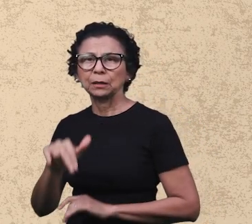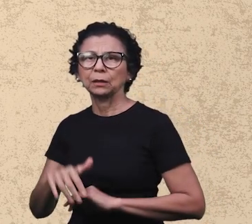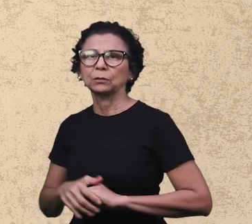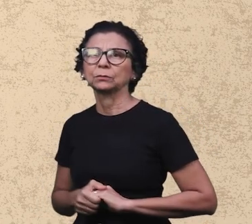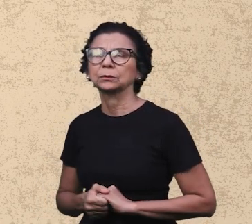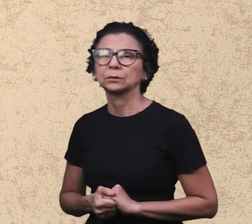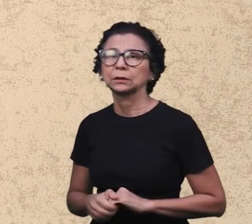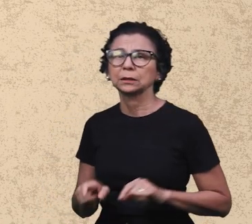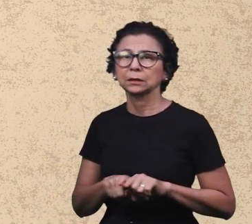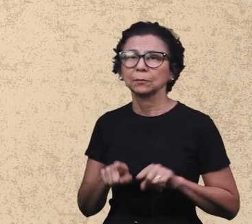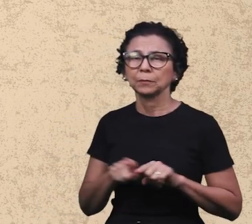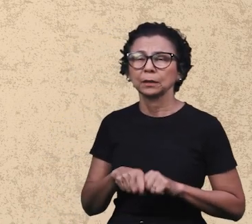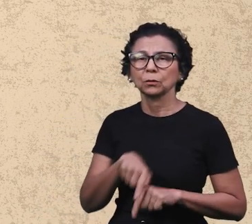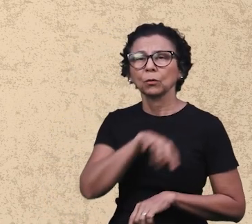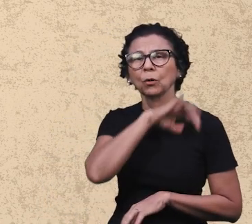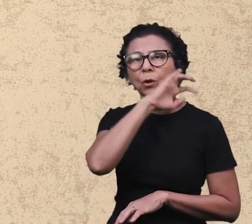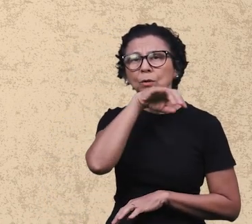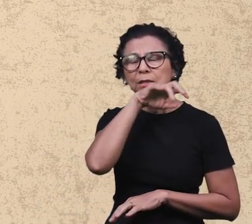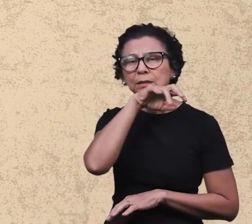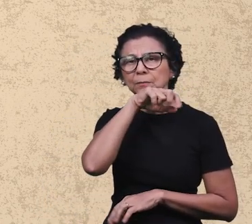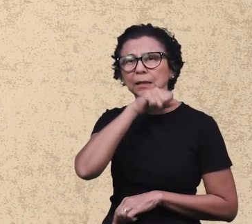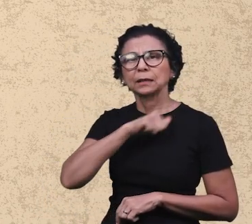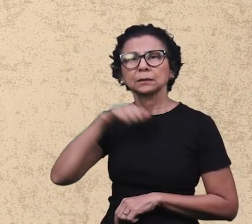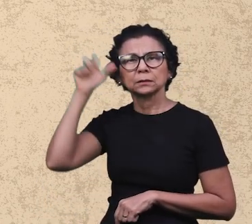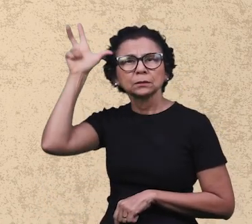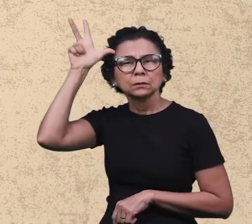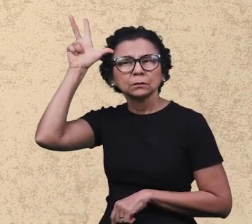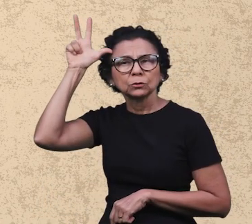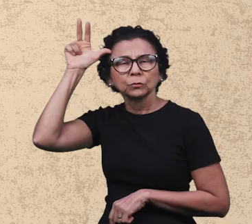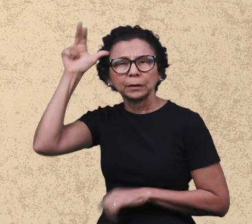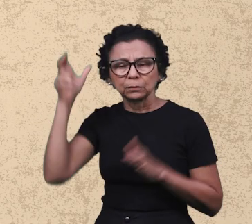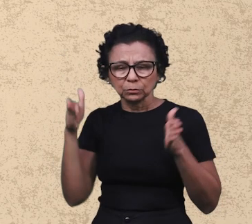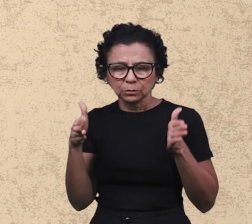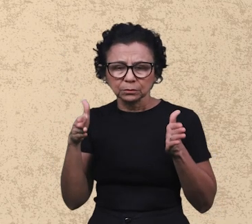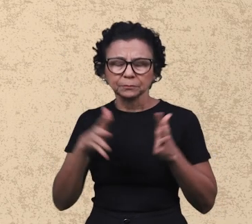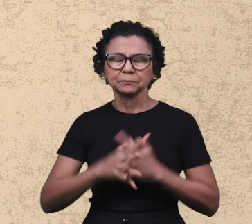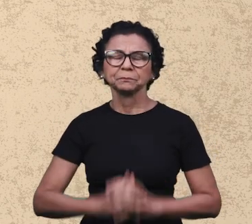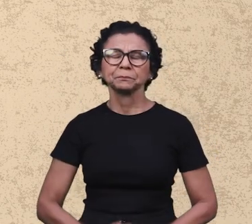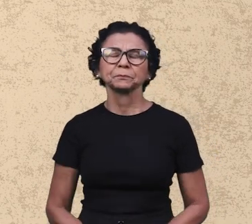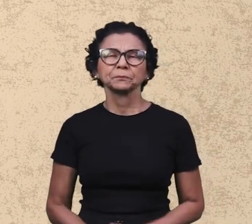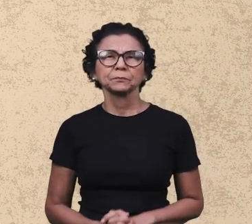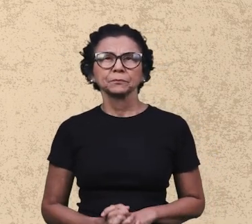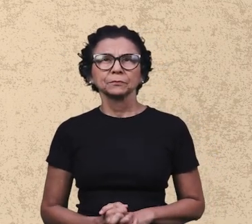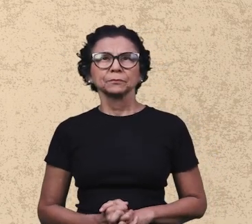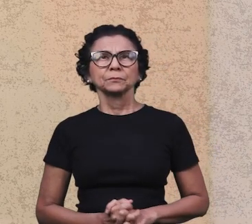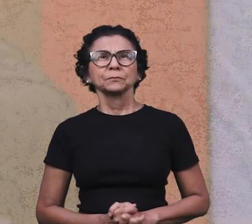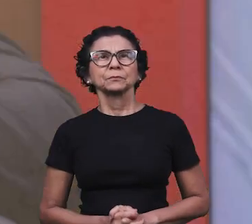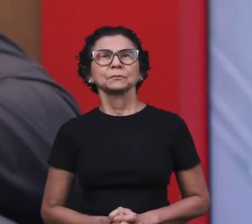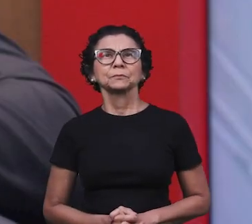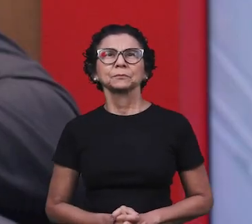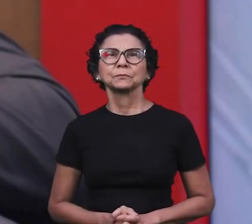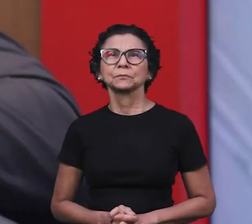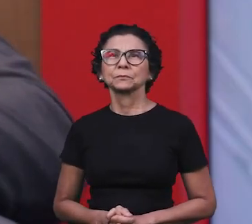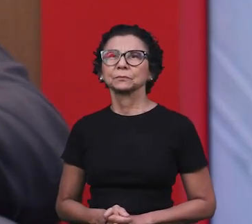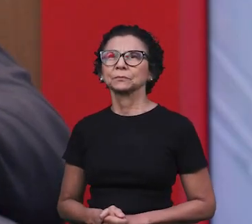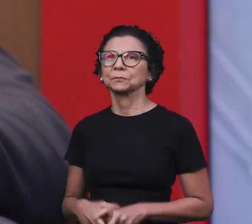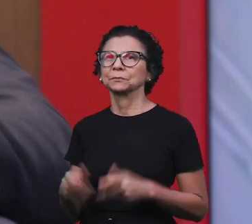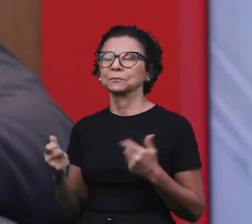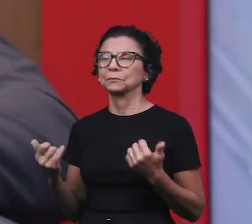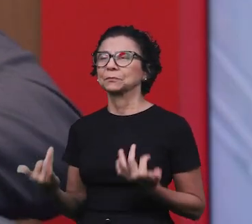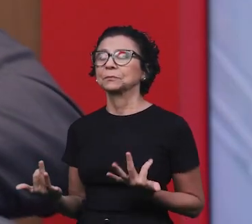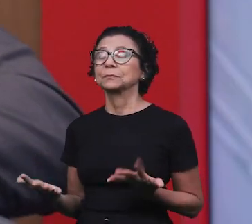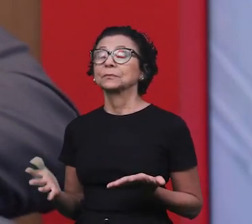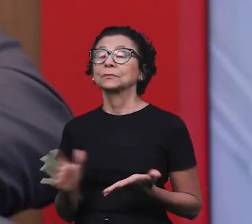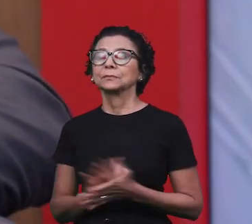manhã, despediram-se estes varões, e ele com os seus jumentos. Gostaria, pastor, que o senhor começasse